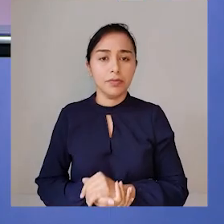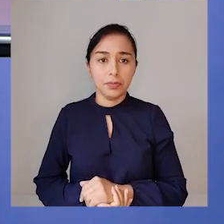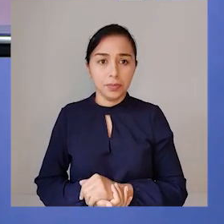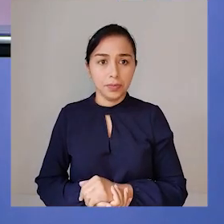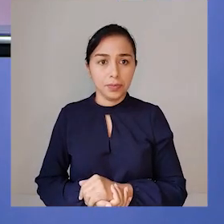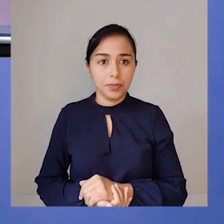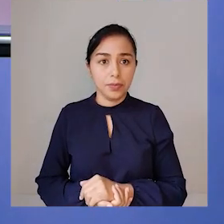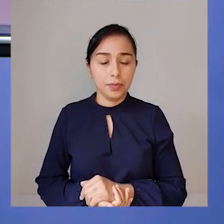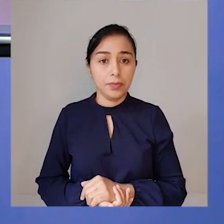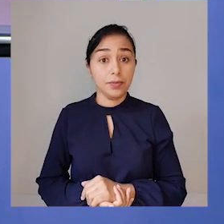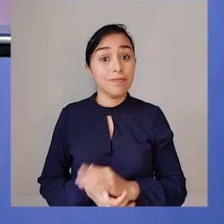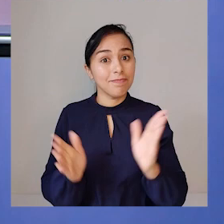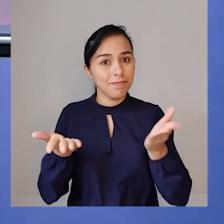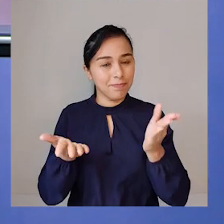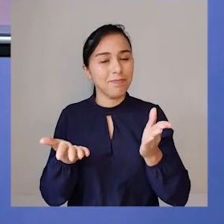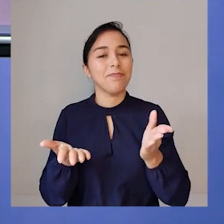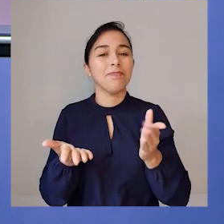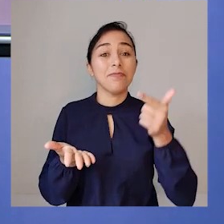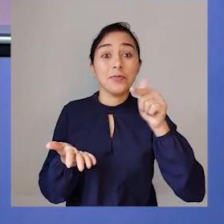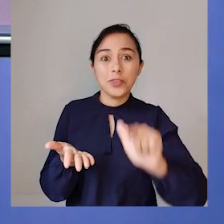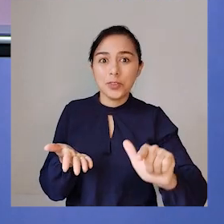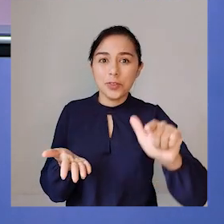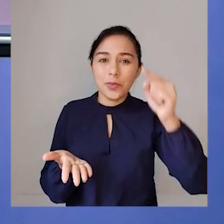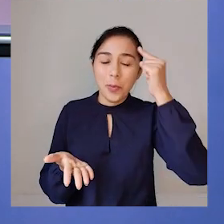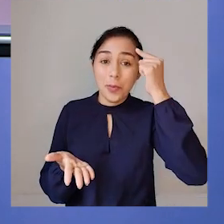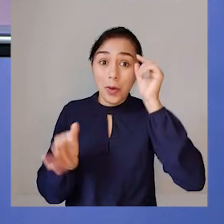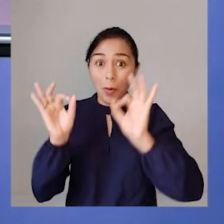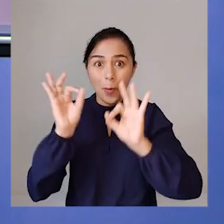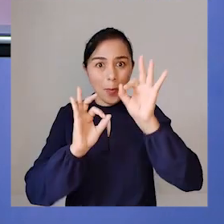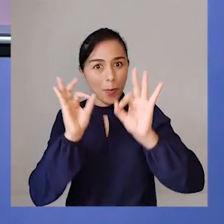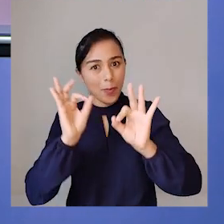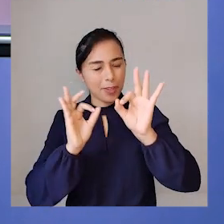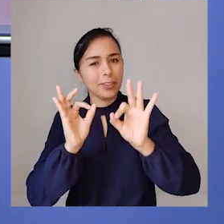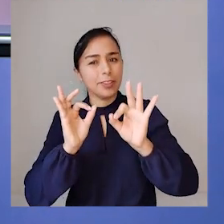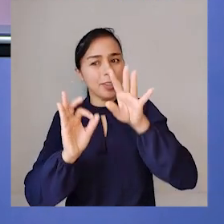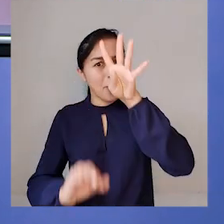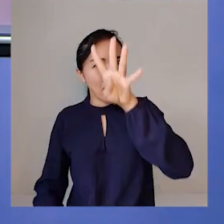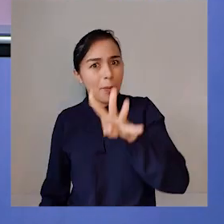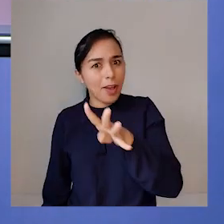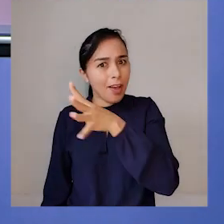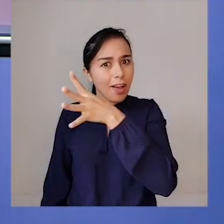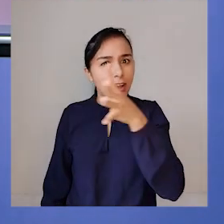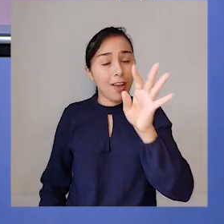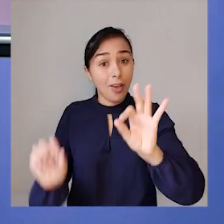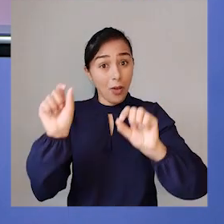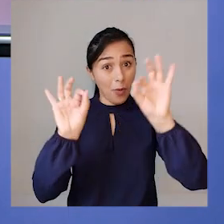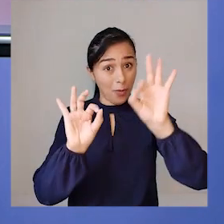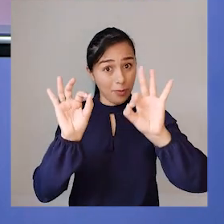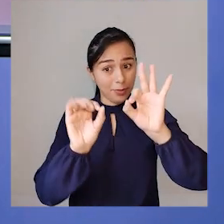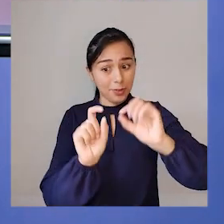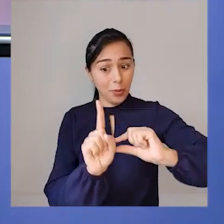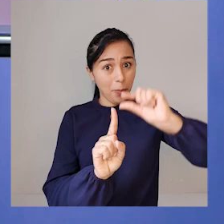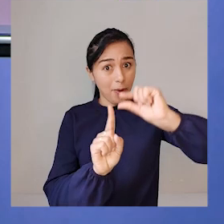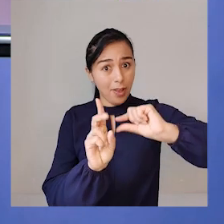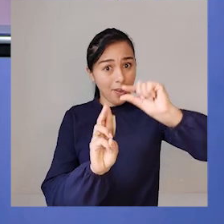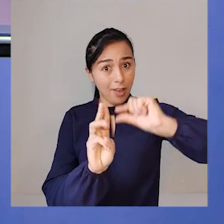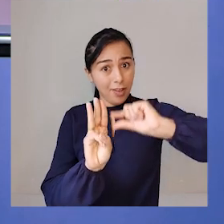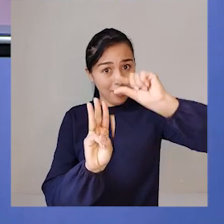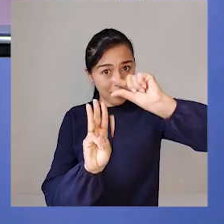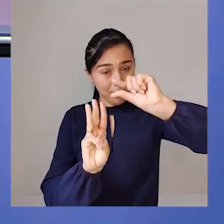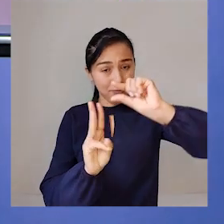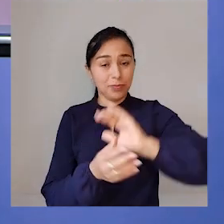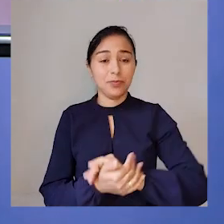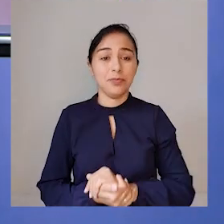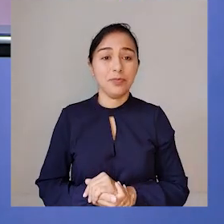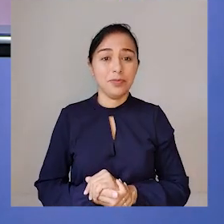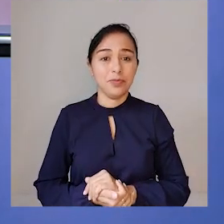cálculo? Vamos mais uma vez pensar o nosso quadro de ordens e classes e fazer a distribuição. Já está claro que